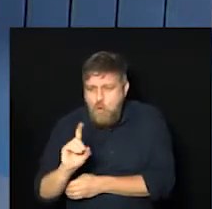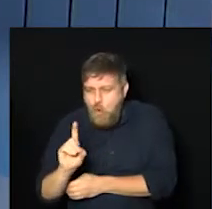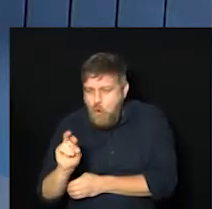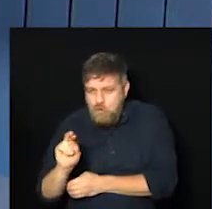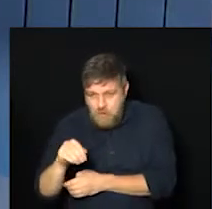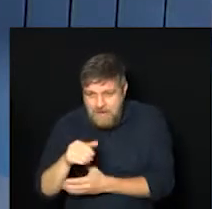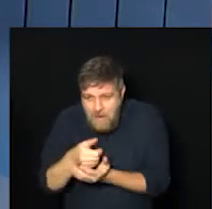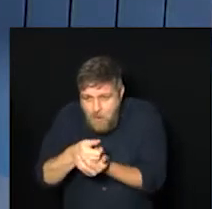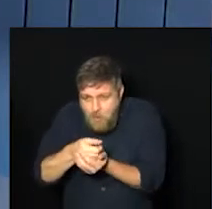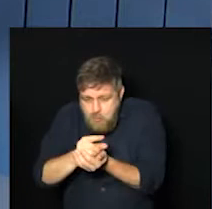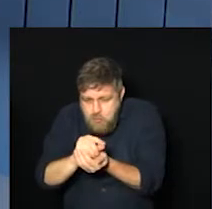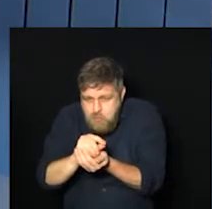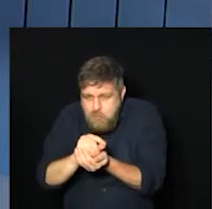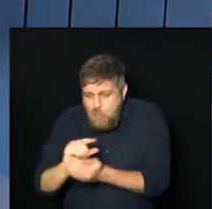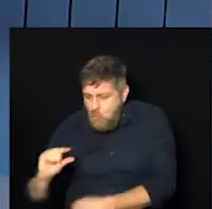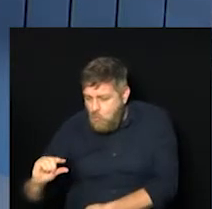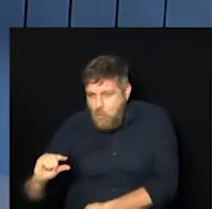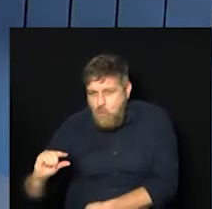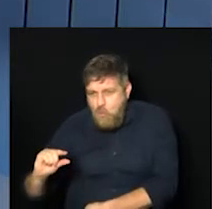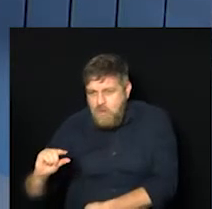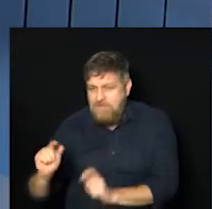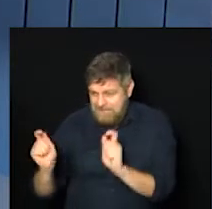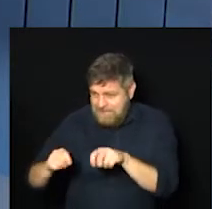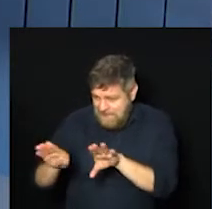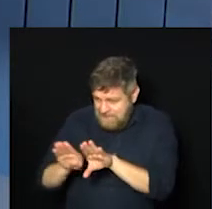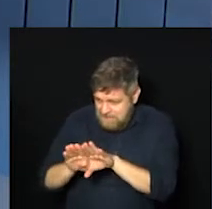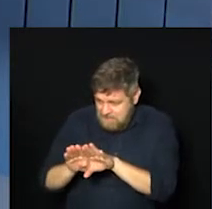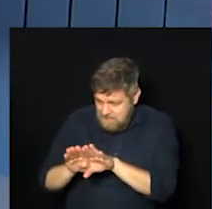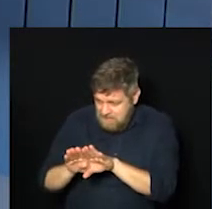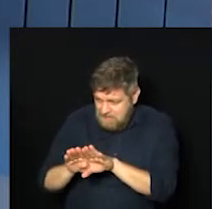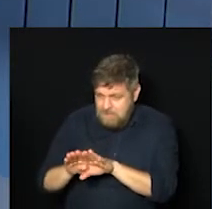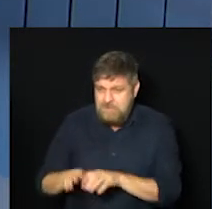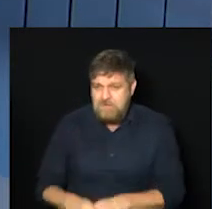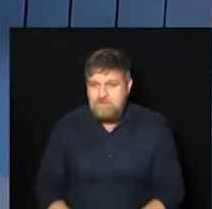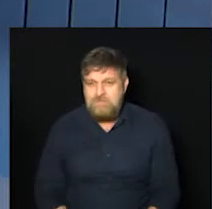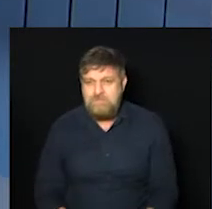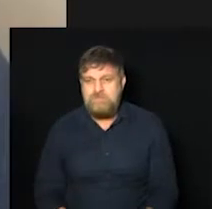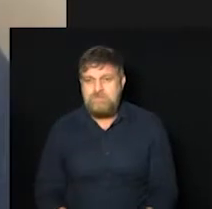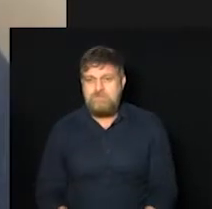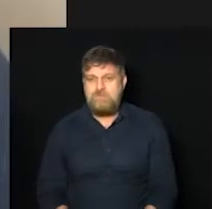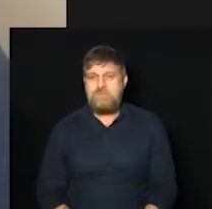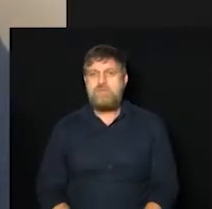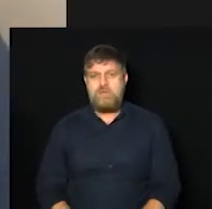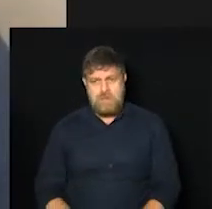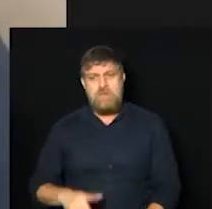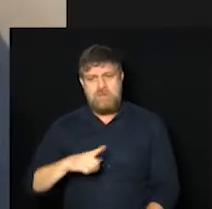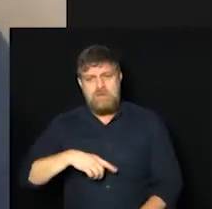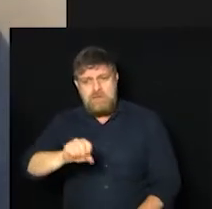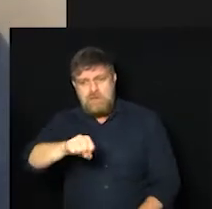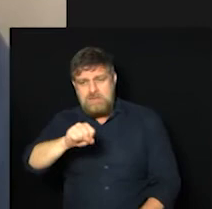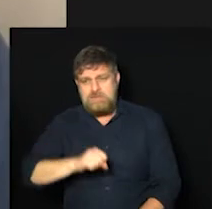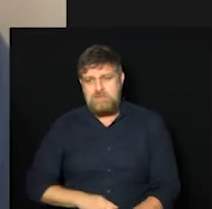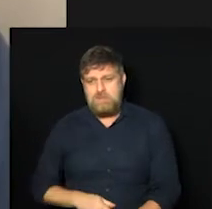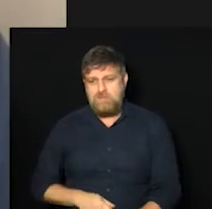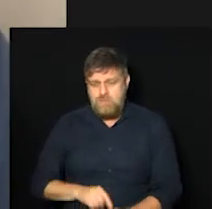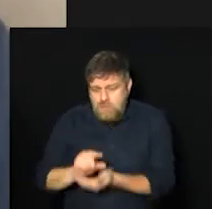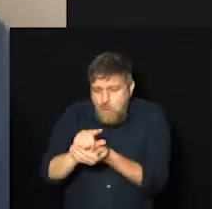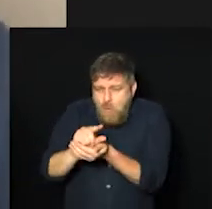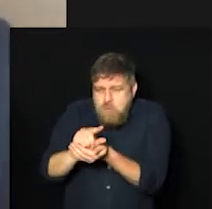outro jeito. Tem essa possibilidade de fazer também ou não? Tem sim. O ovo de